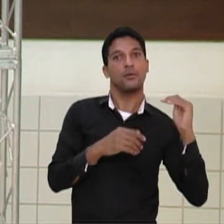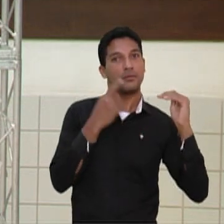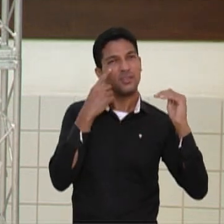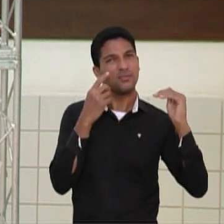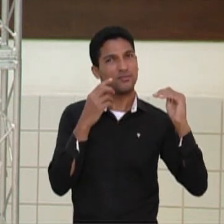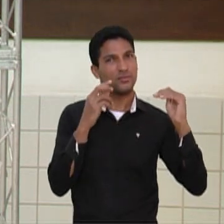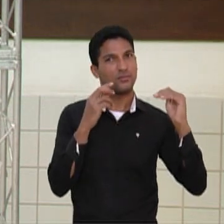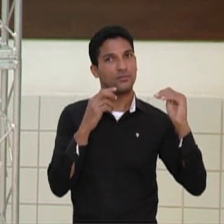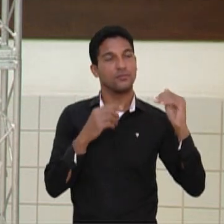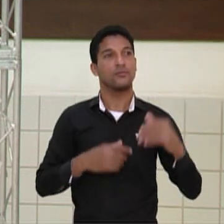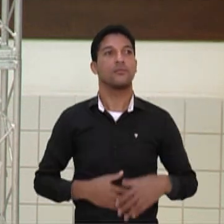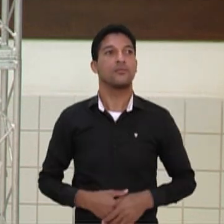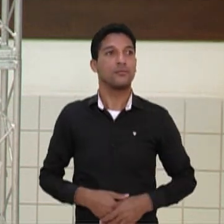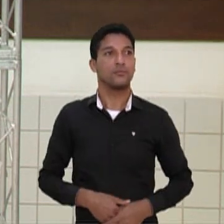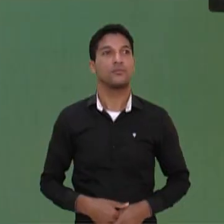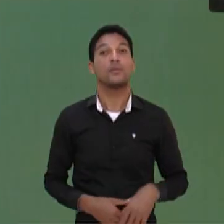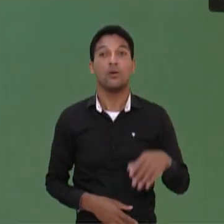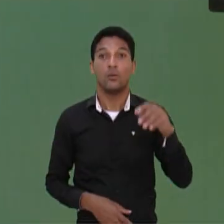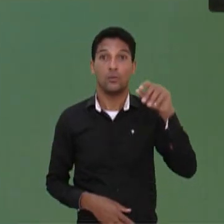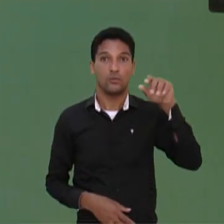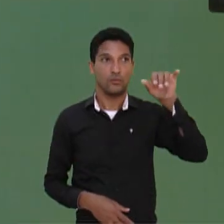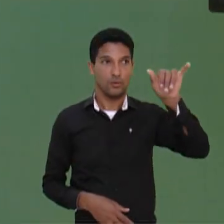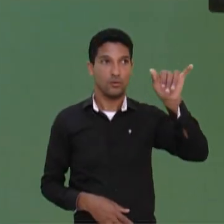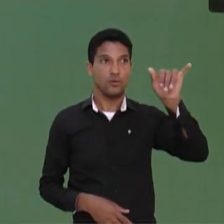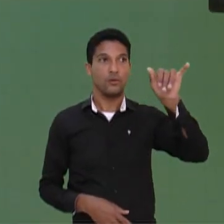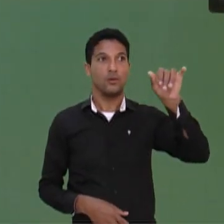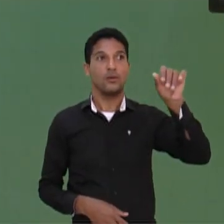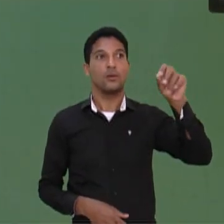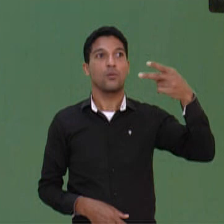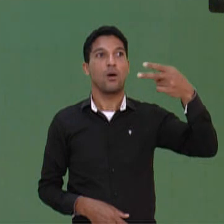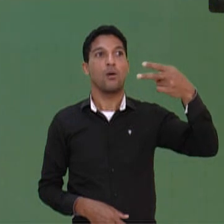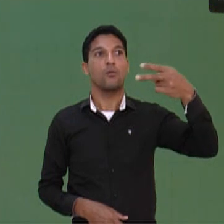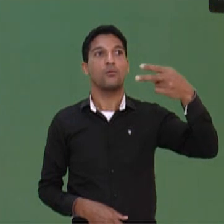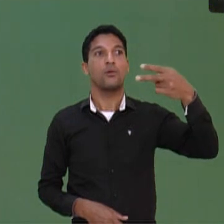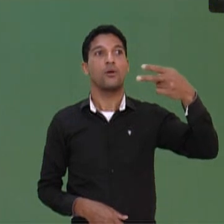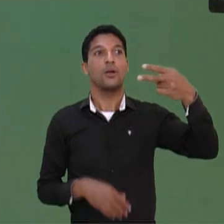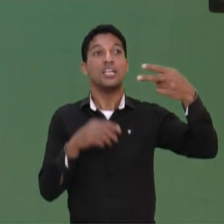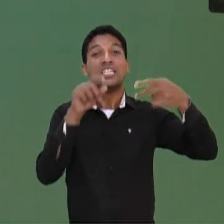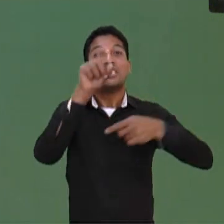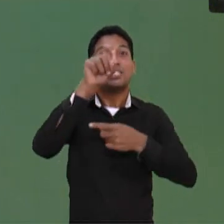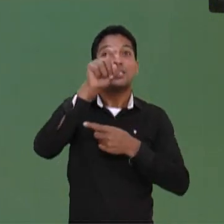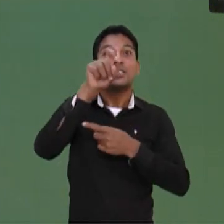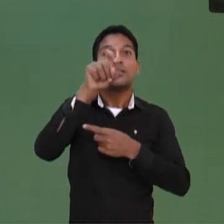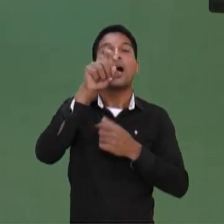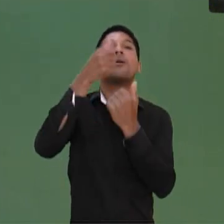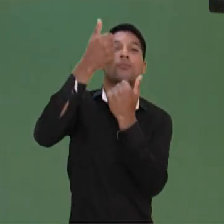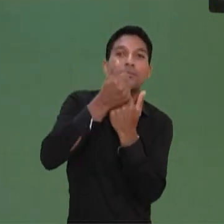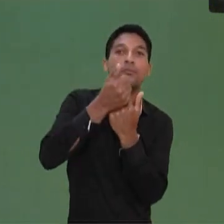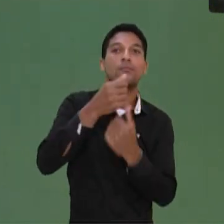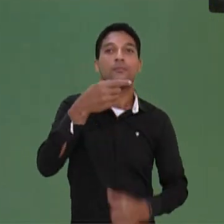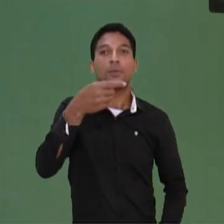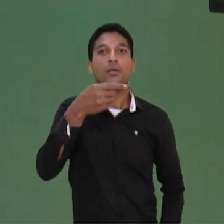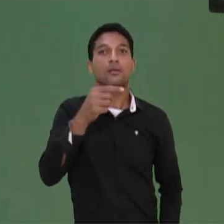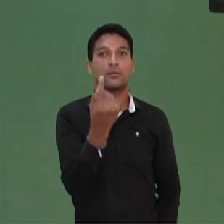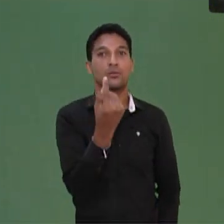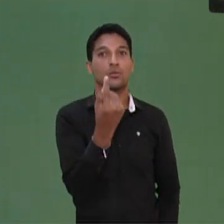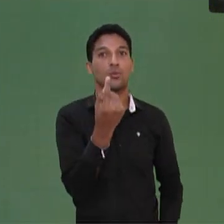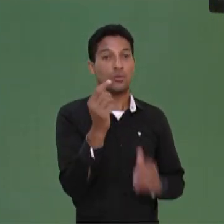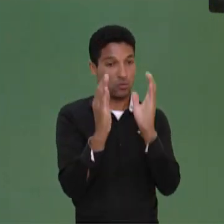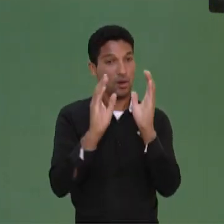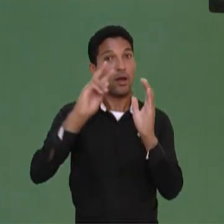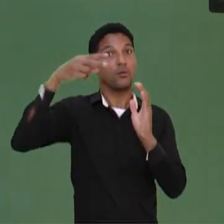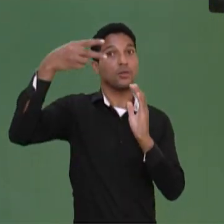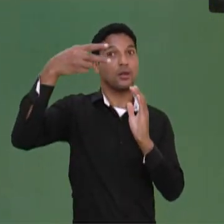Então, vamos calcular aqui, ó. No lugar de x, eu vou colocar menos 1. Menos 1 elevado ao quadrado,